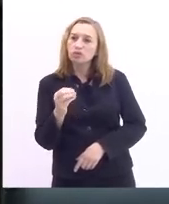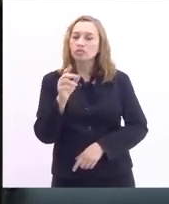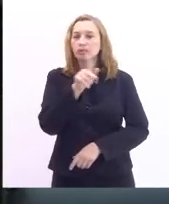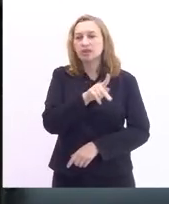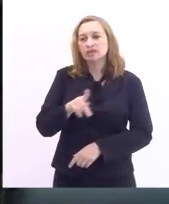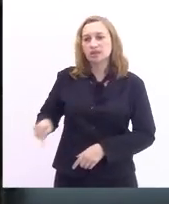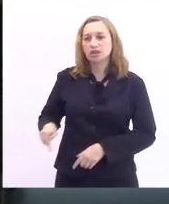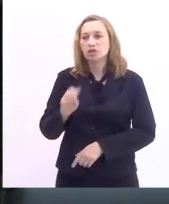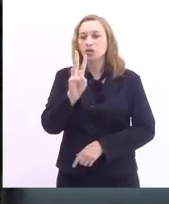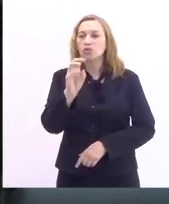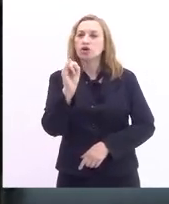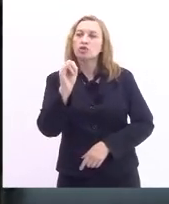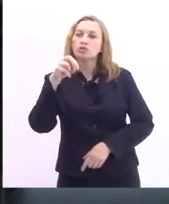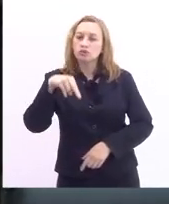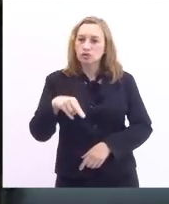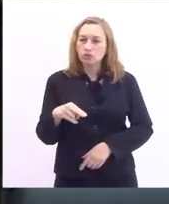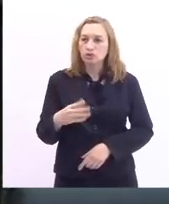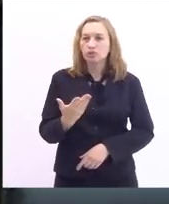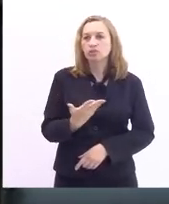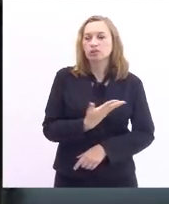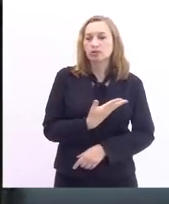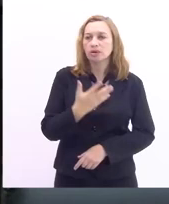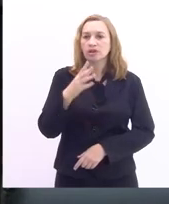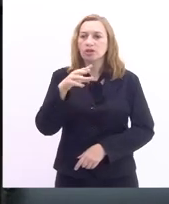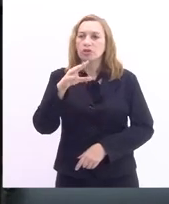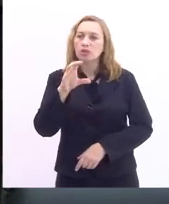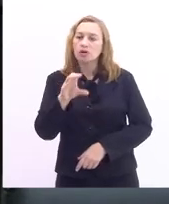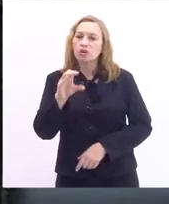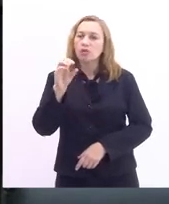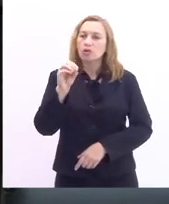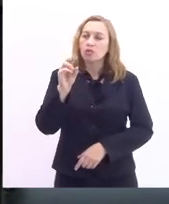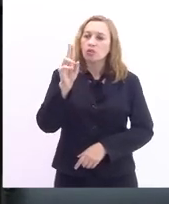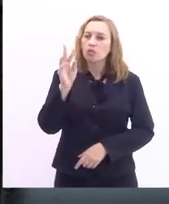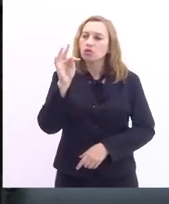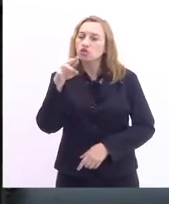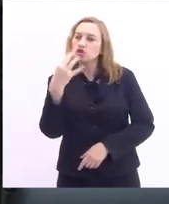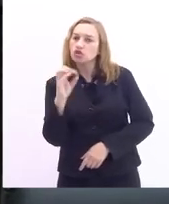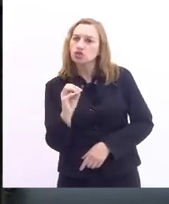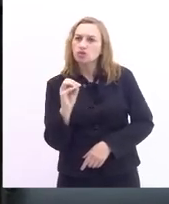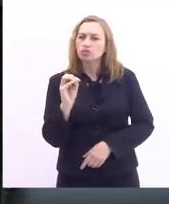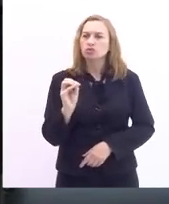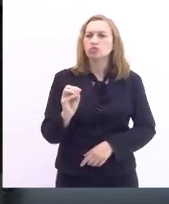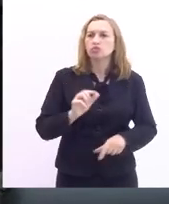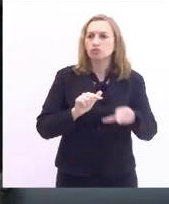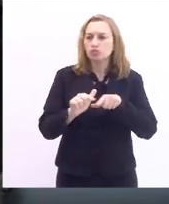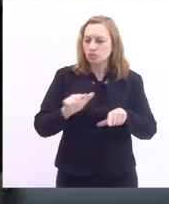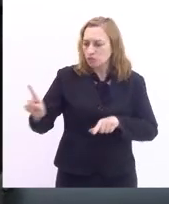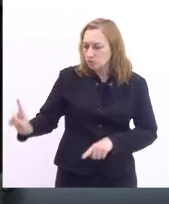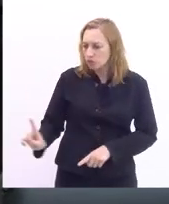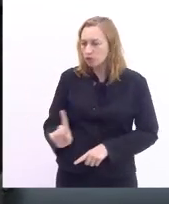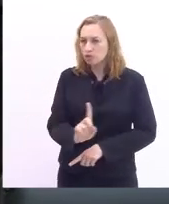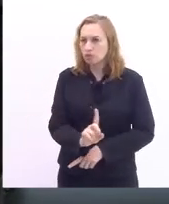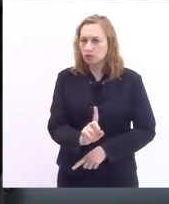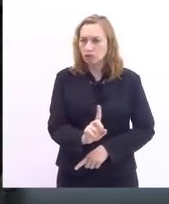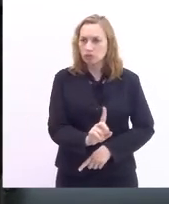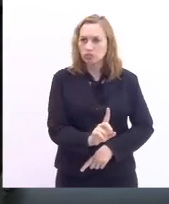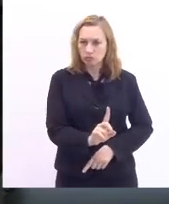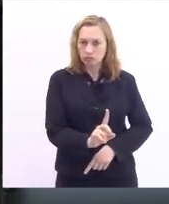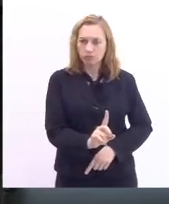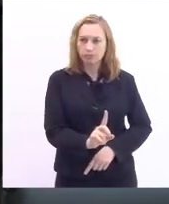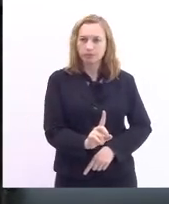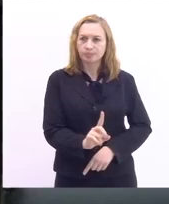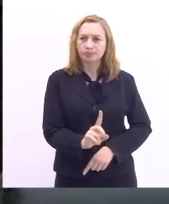Wilson e o nosso querido Coutinho que nos deram essa tarefa de vir aqui fazer um